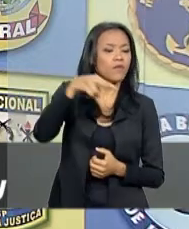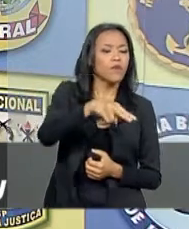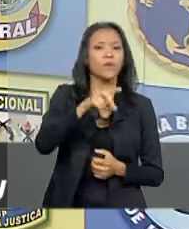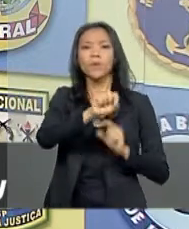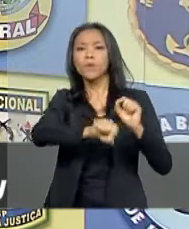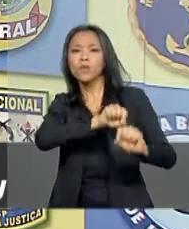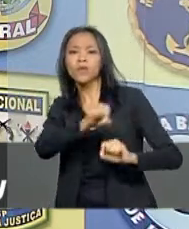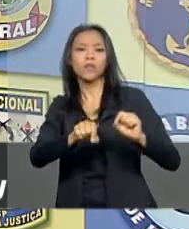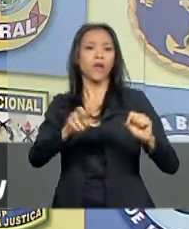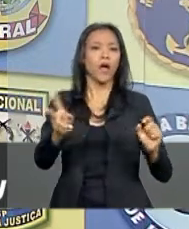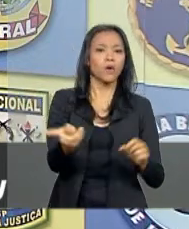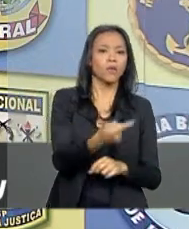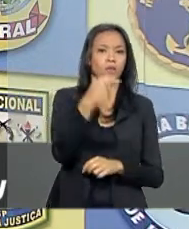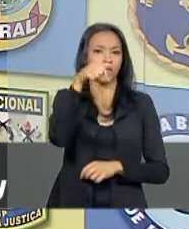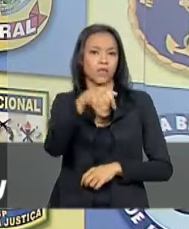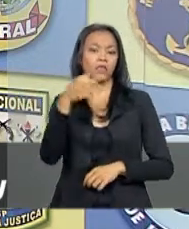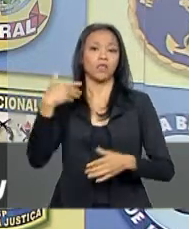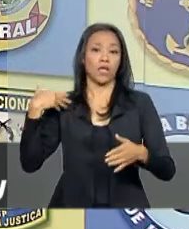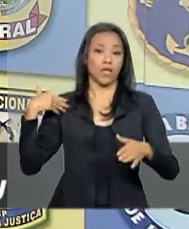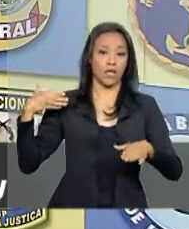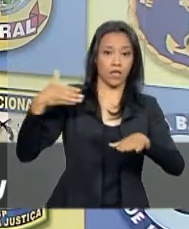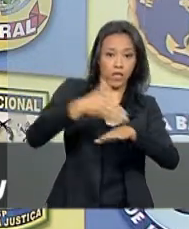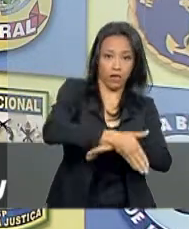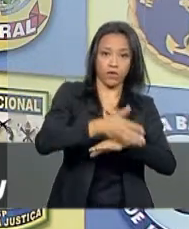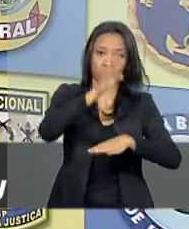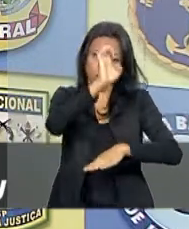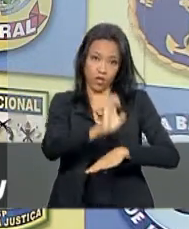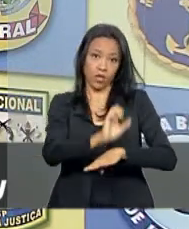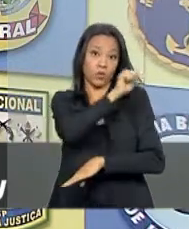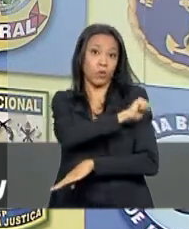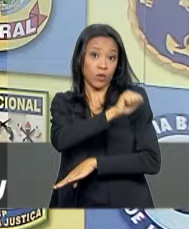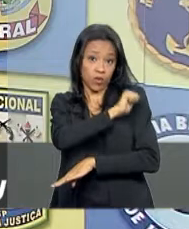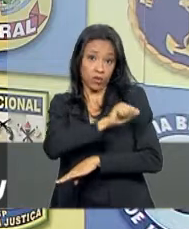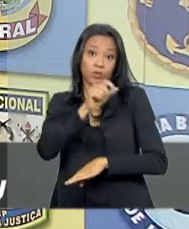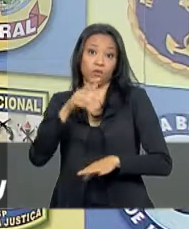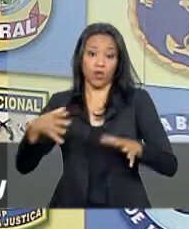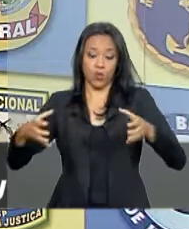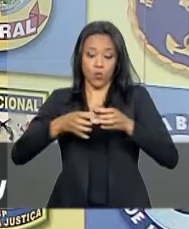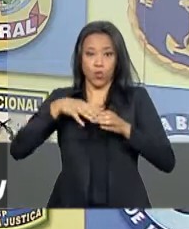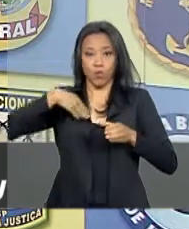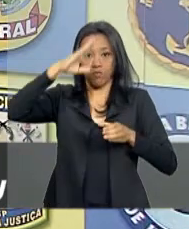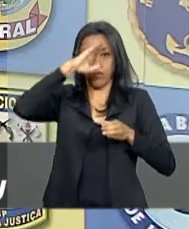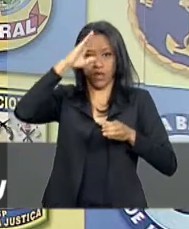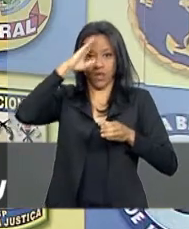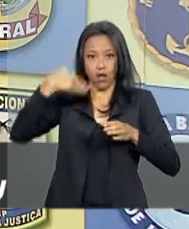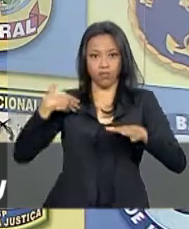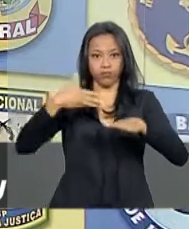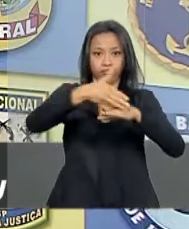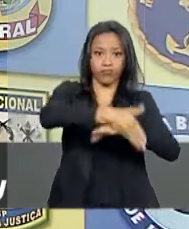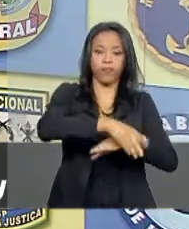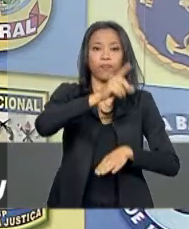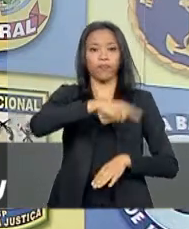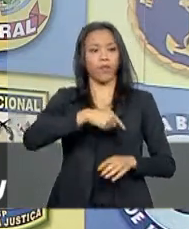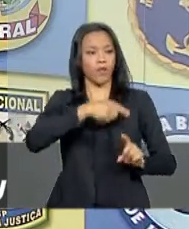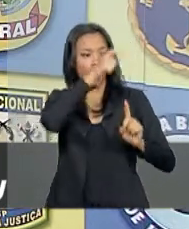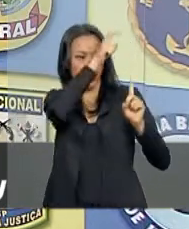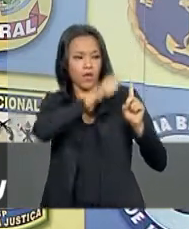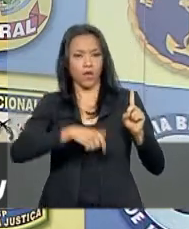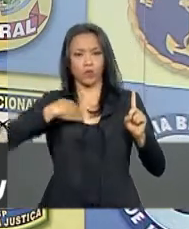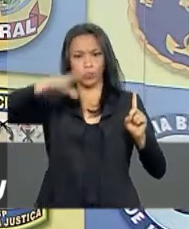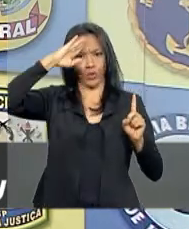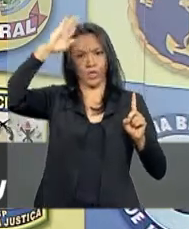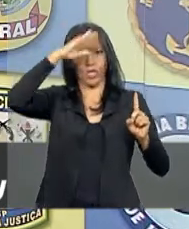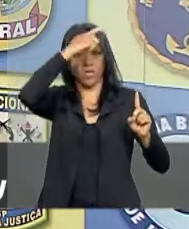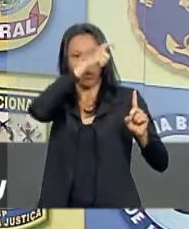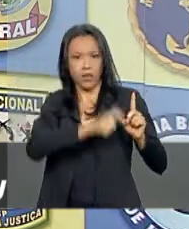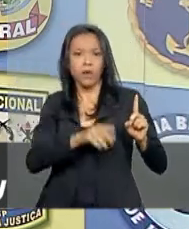de intervenção federal aqui na cidade do Rio de Janeiro. Ele será recebido pelo general Braga Neto, que vai